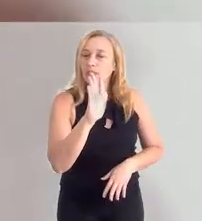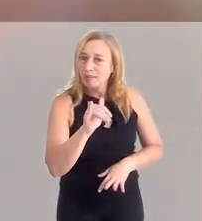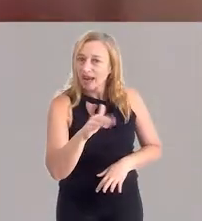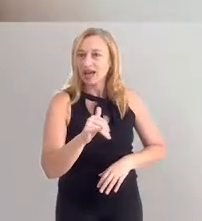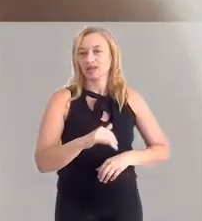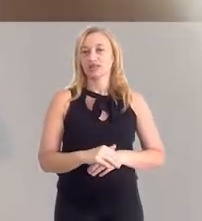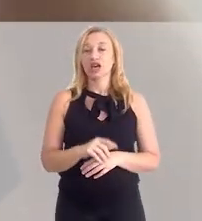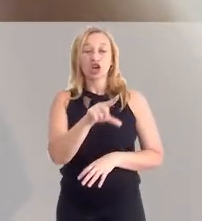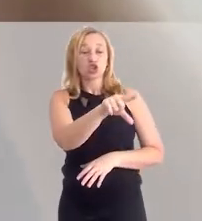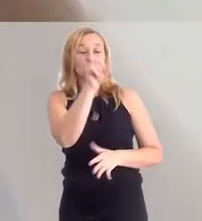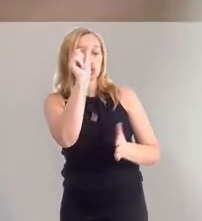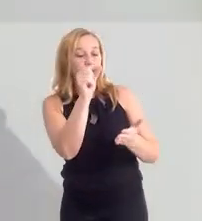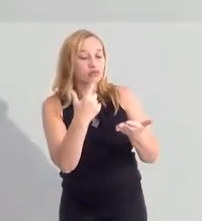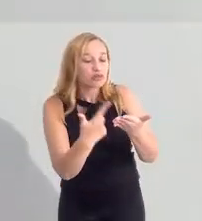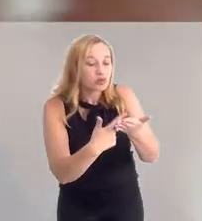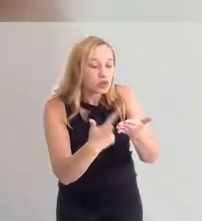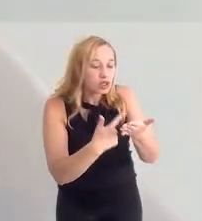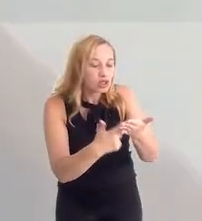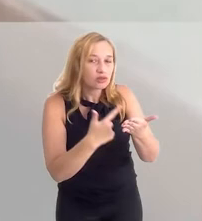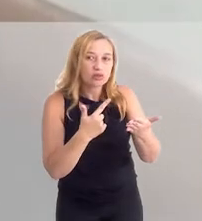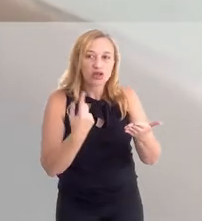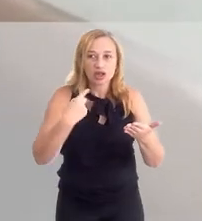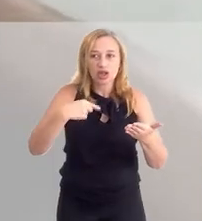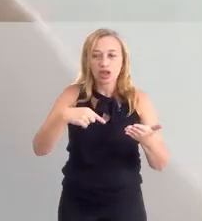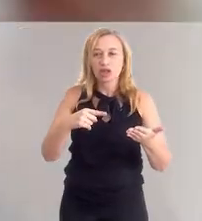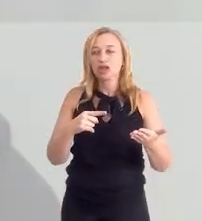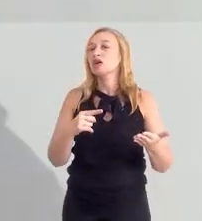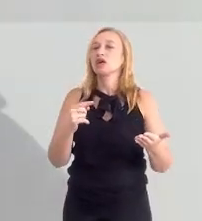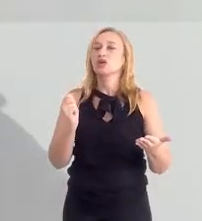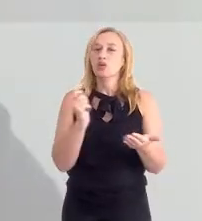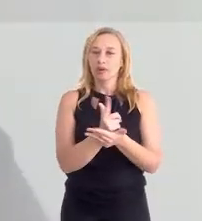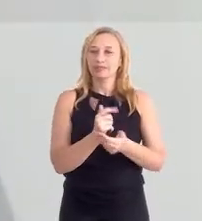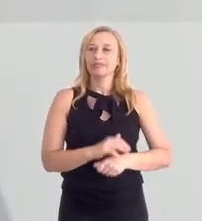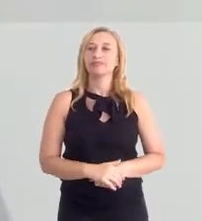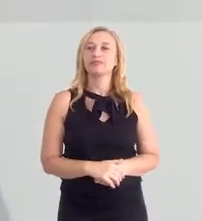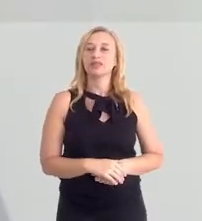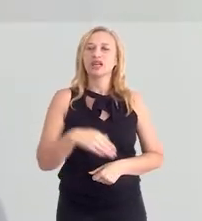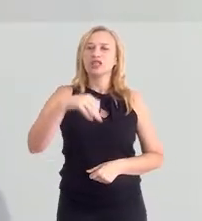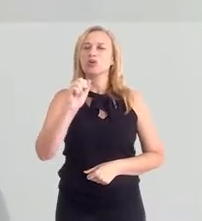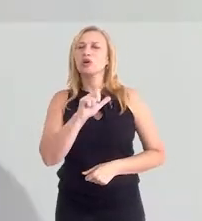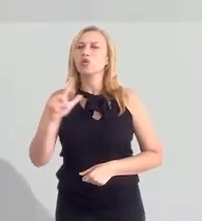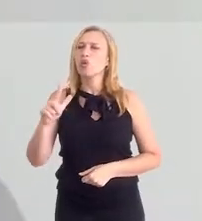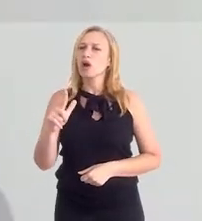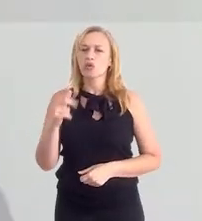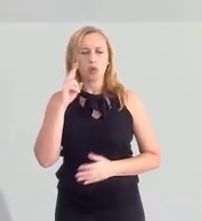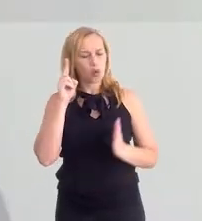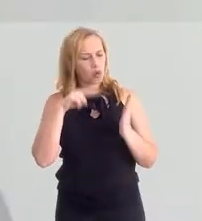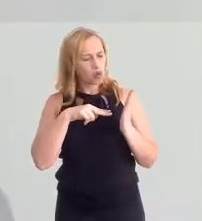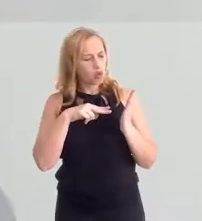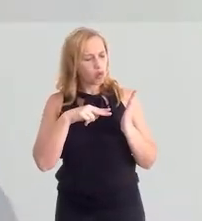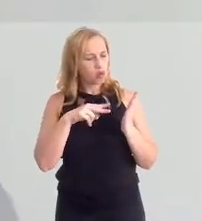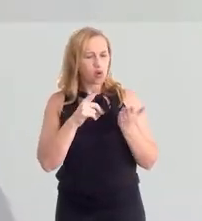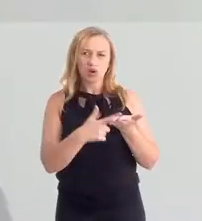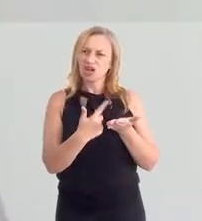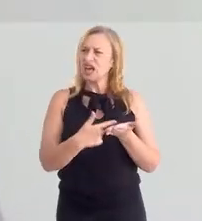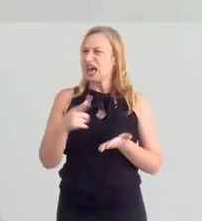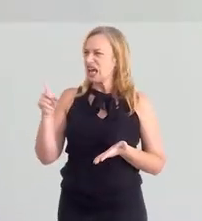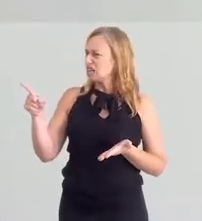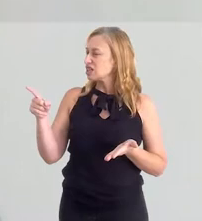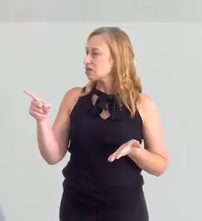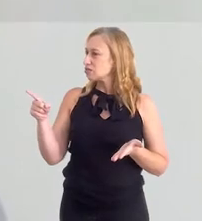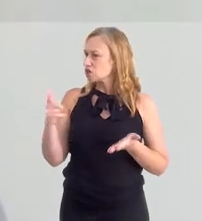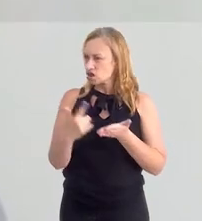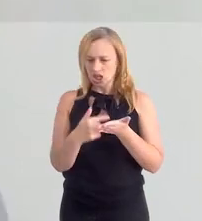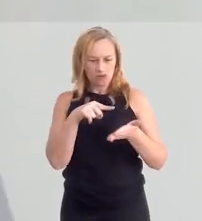contei, escolhi um livro na gôndola e levei para o balcão. Aí o seu Manuel olhou o livro e falou assim para mim: Nossa, esse livro você não